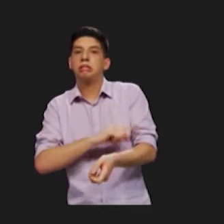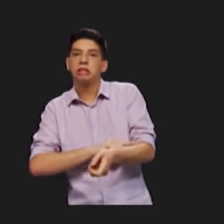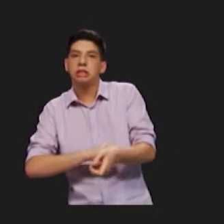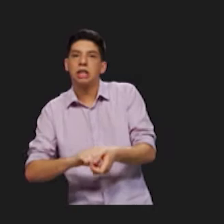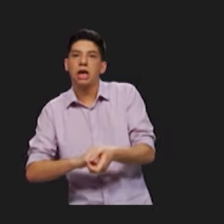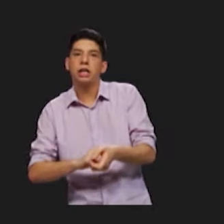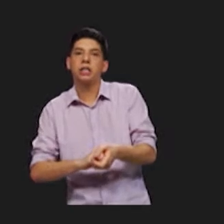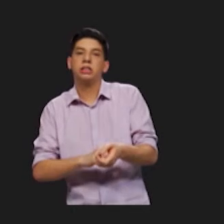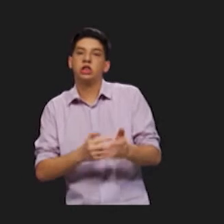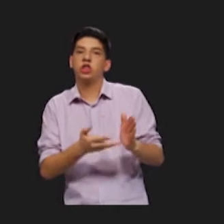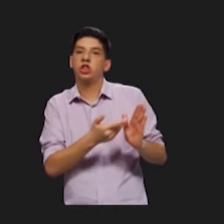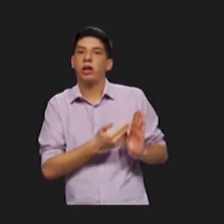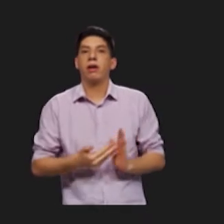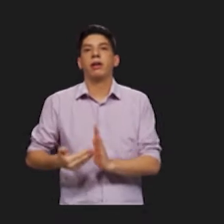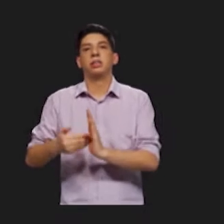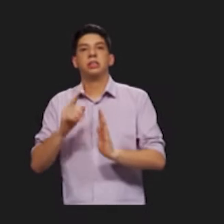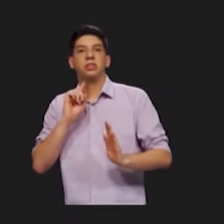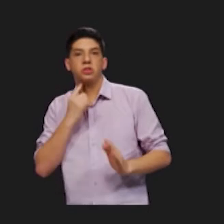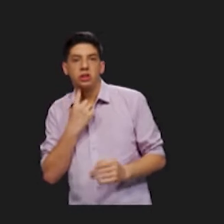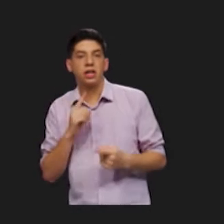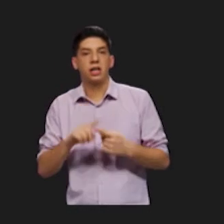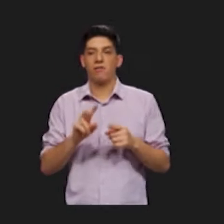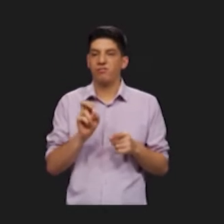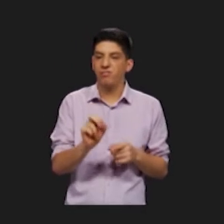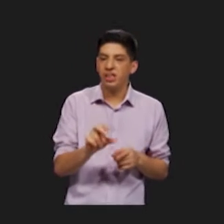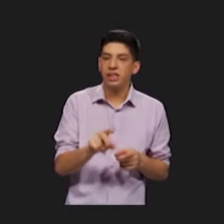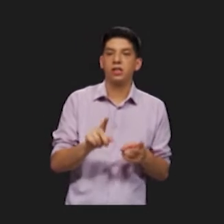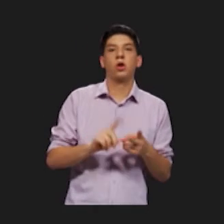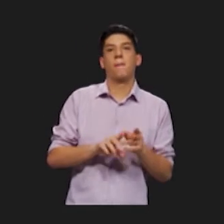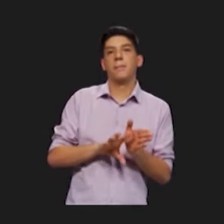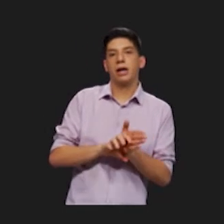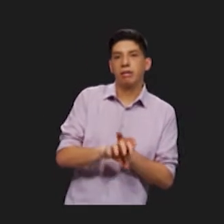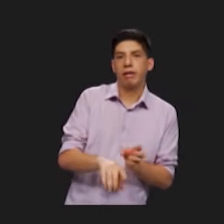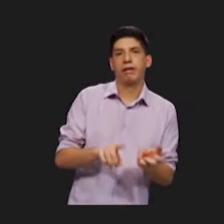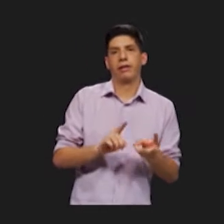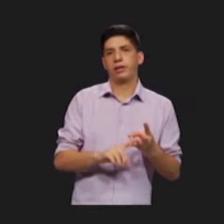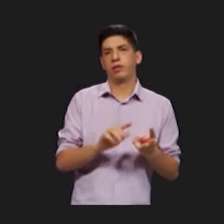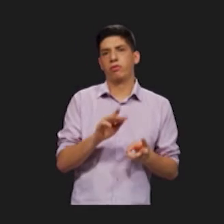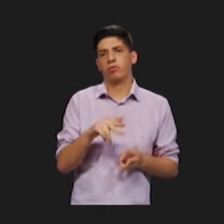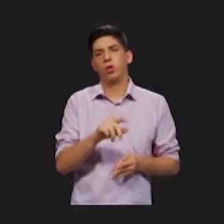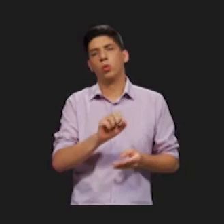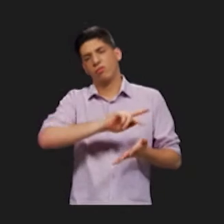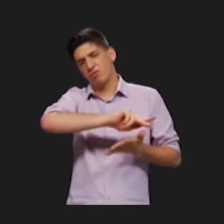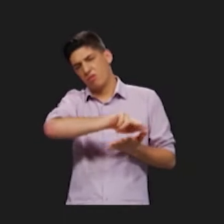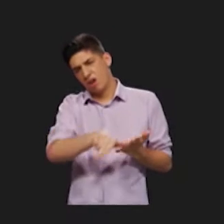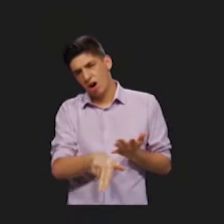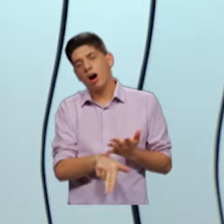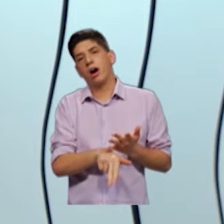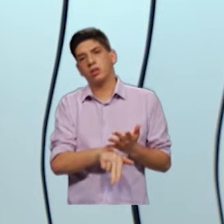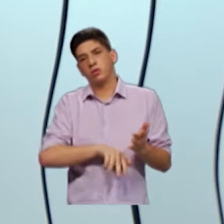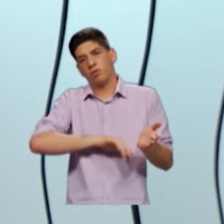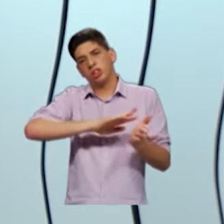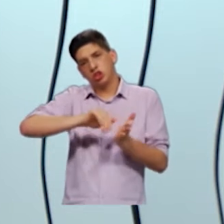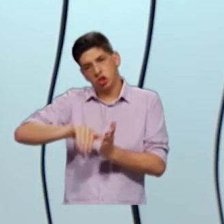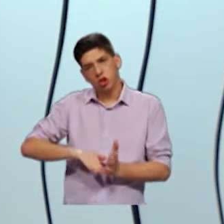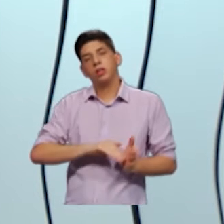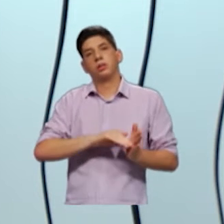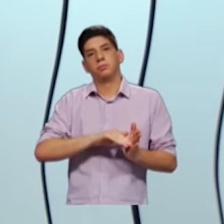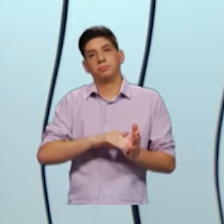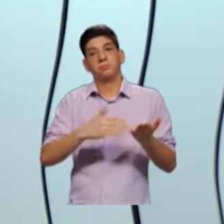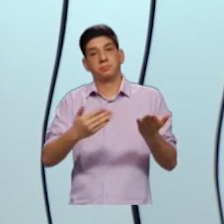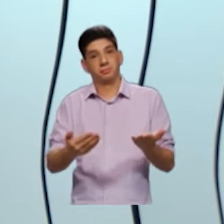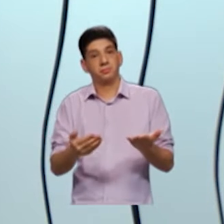as impurezas, seja vírus, bactéria, fungo, ele capta para a corrente sanguínea. Então, nesse caso